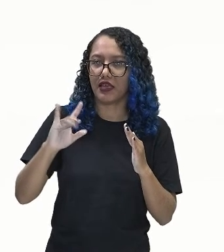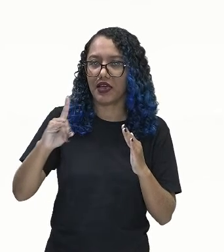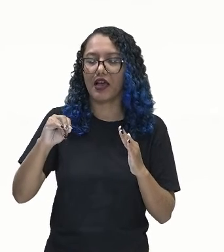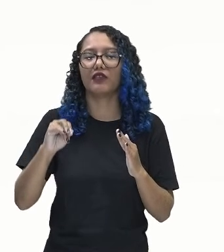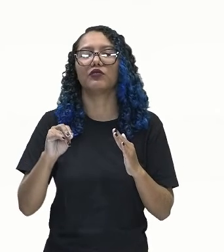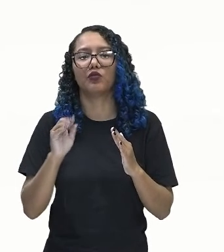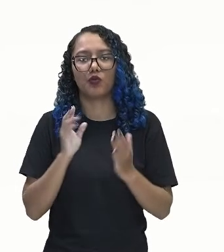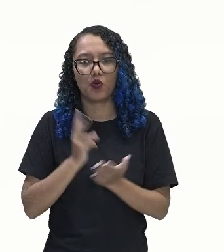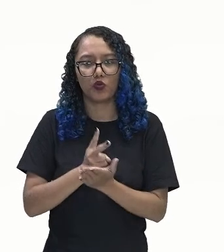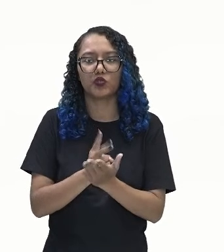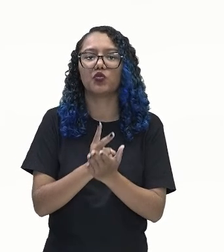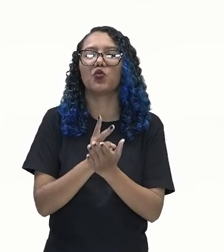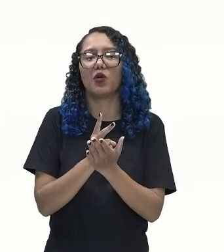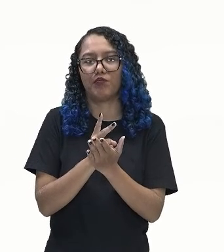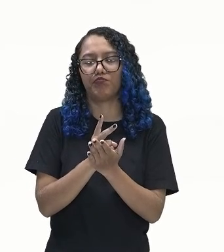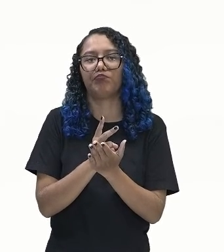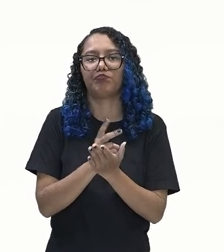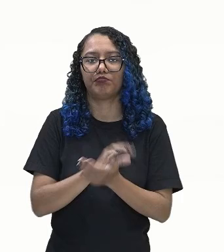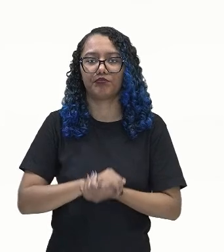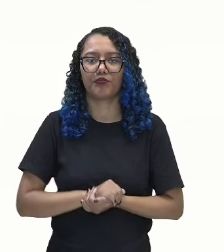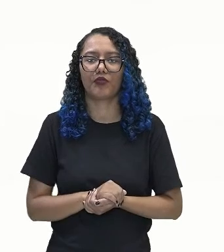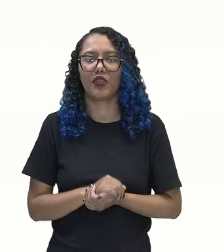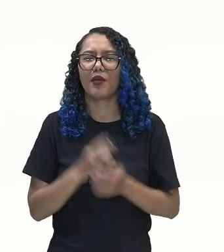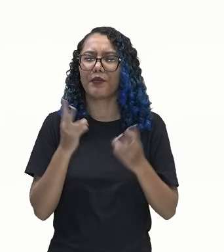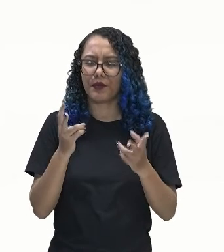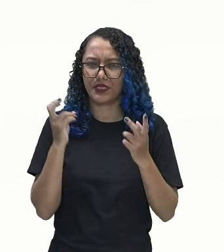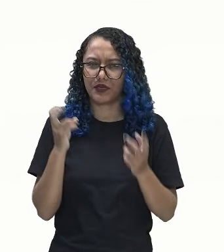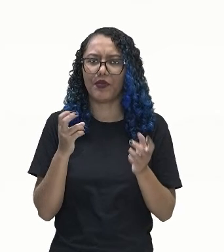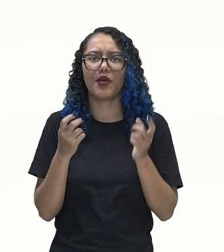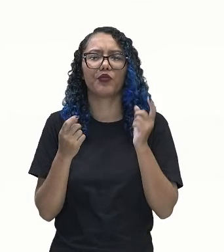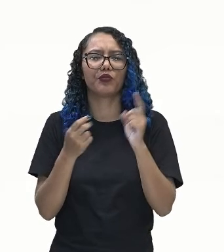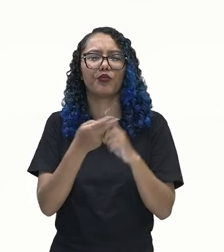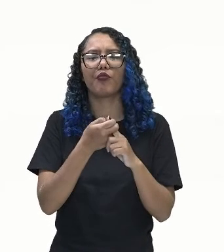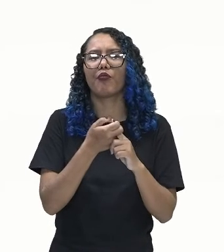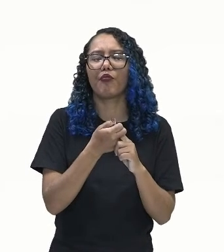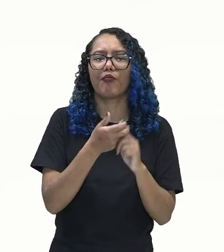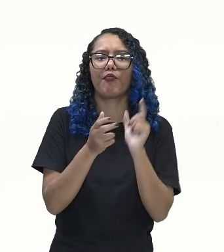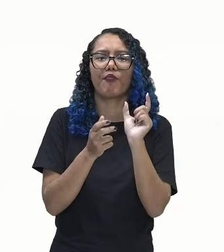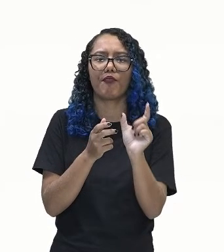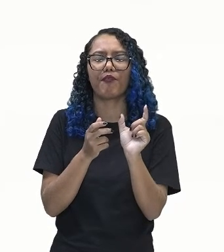só, né? Milho, aí ele fala o quê? Milho.